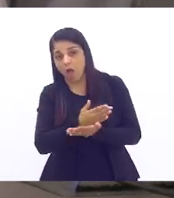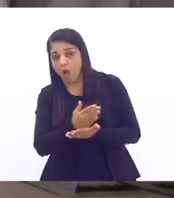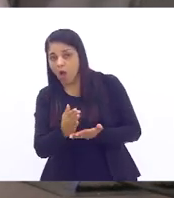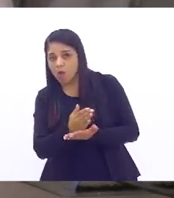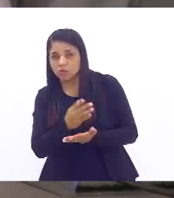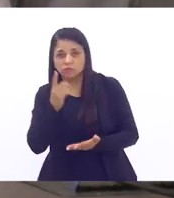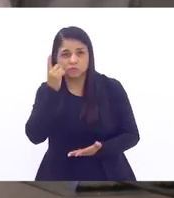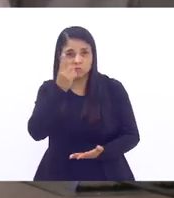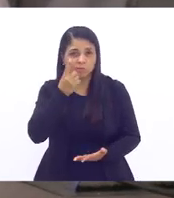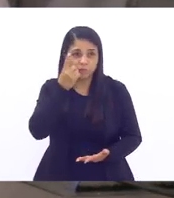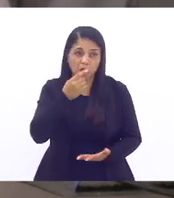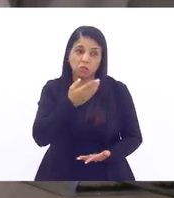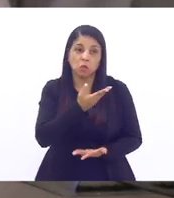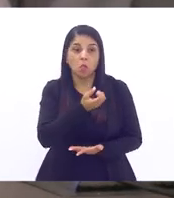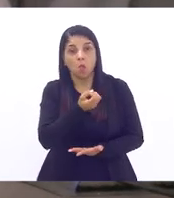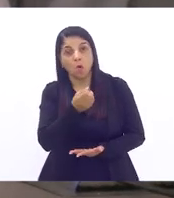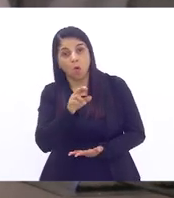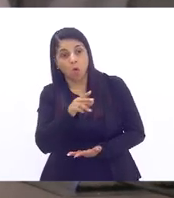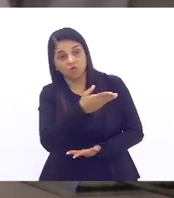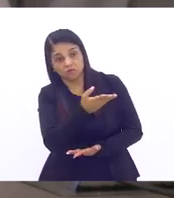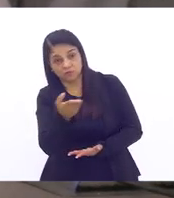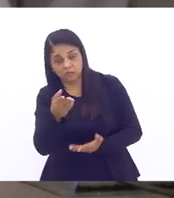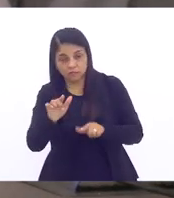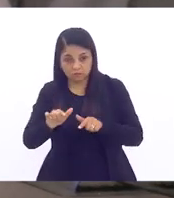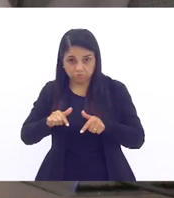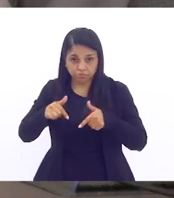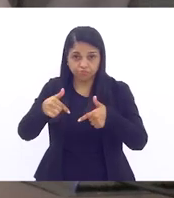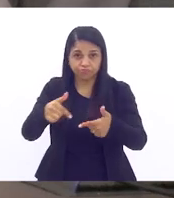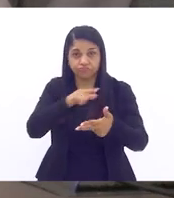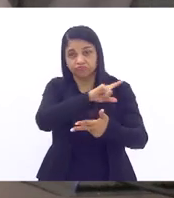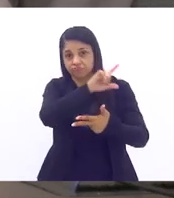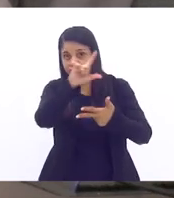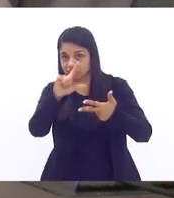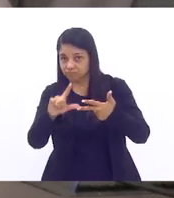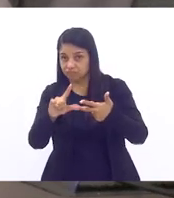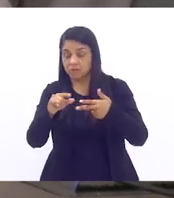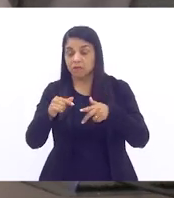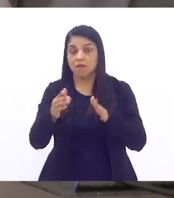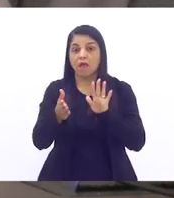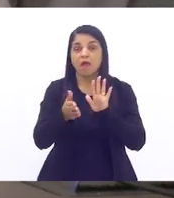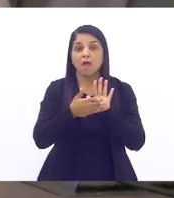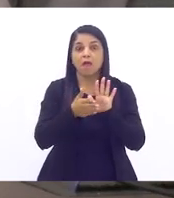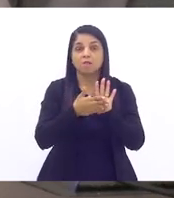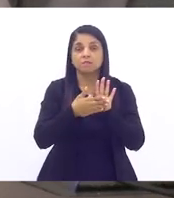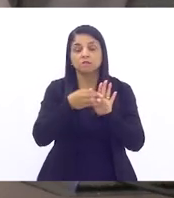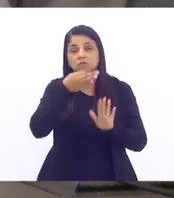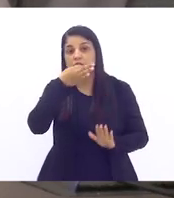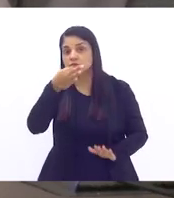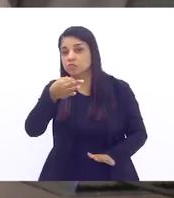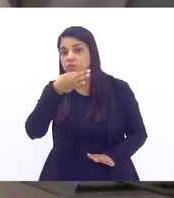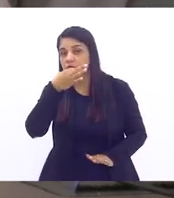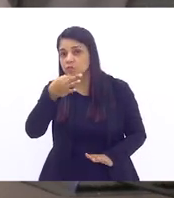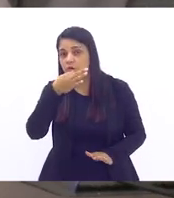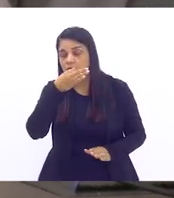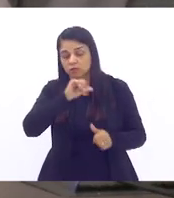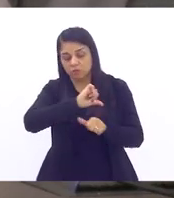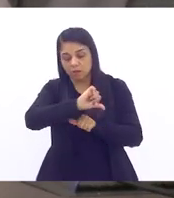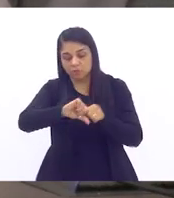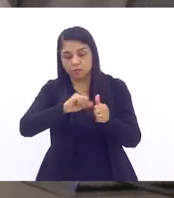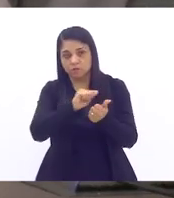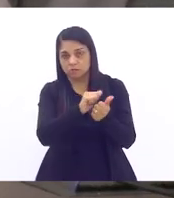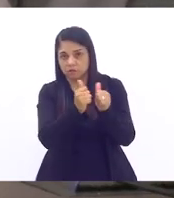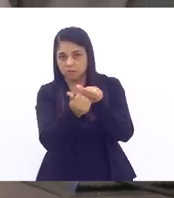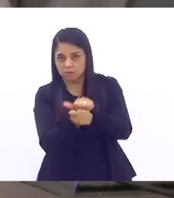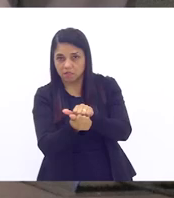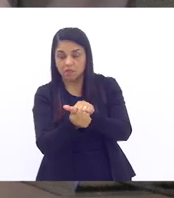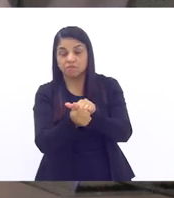né Vocês através de uma iniciativa também do Legião que possam apresentar uma sugestão de alteração nessa lei acrescentando